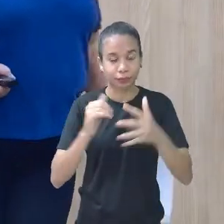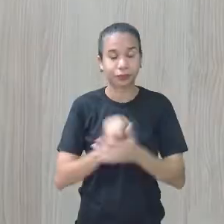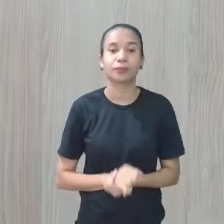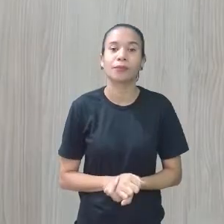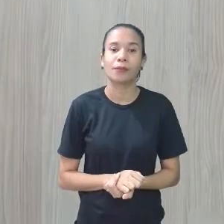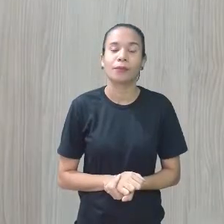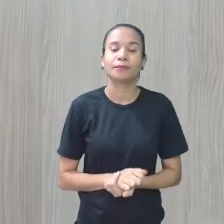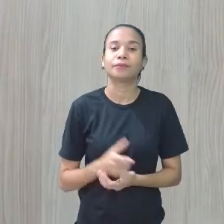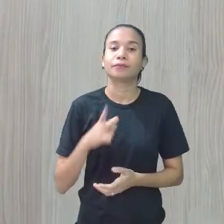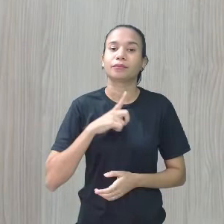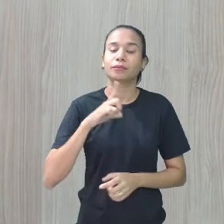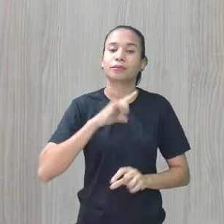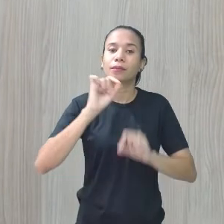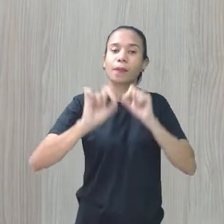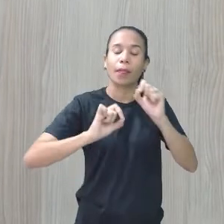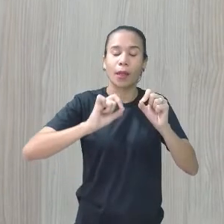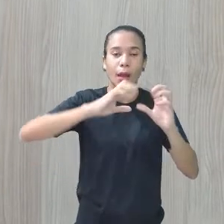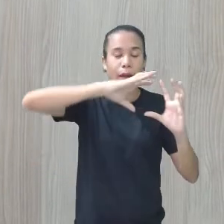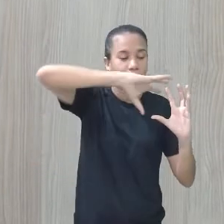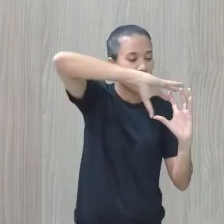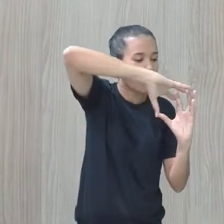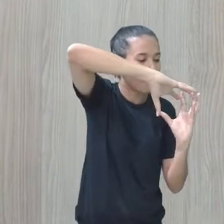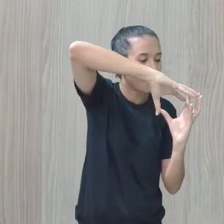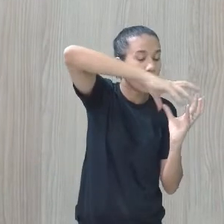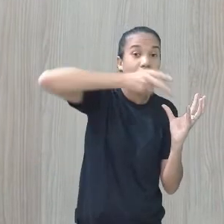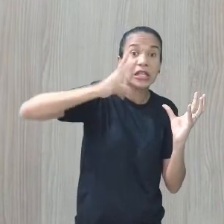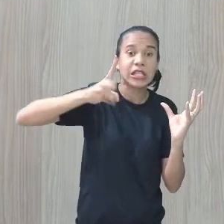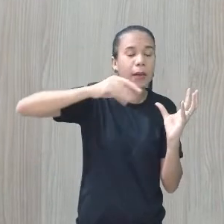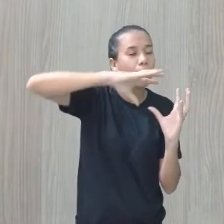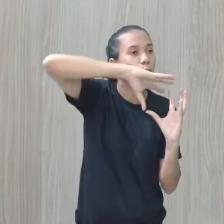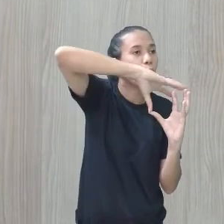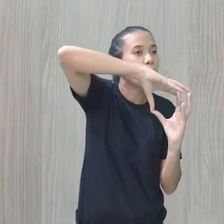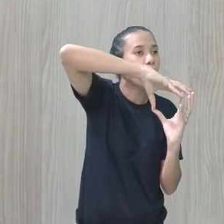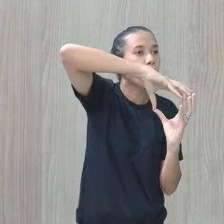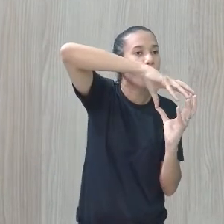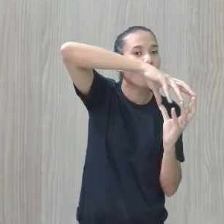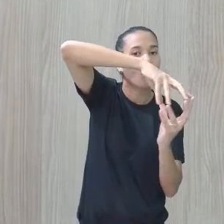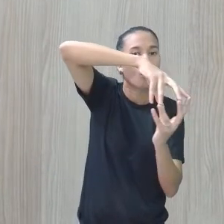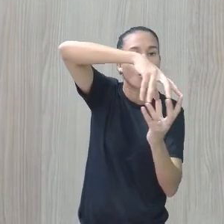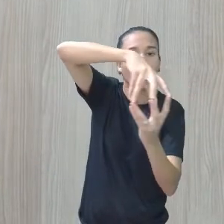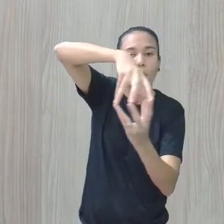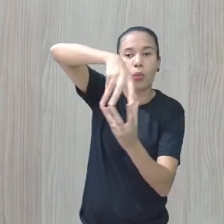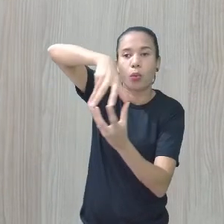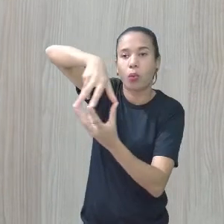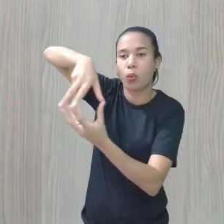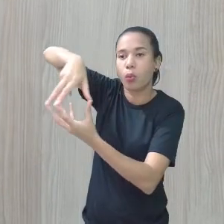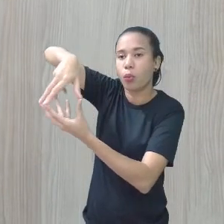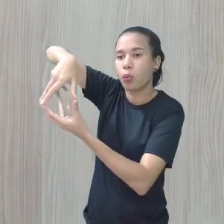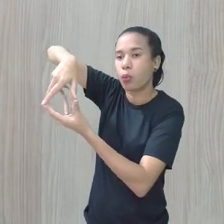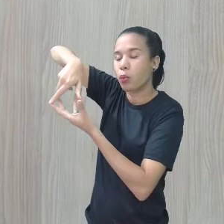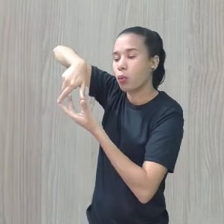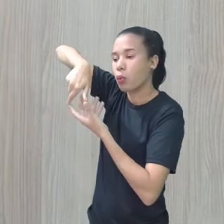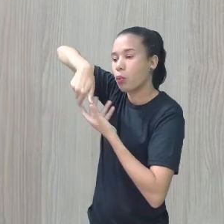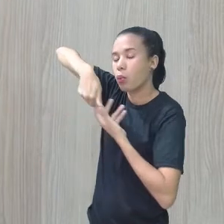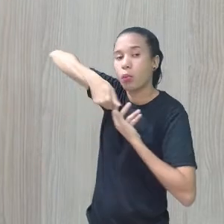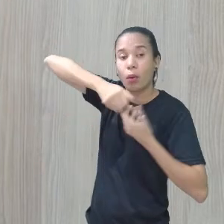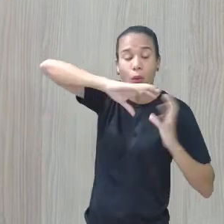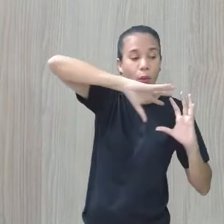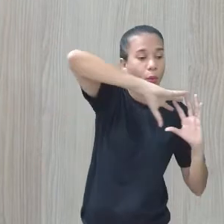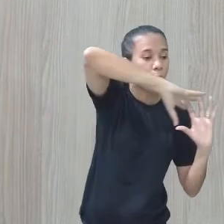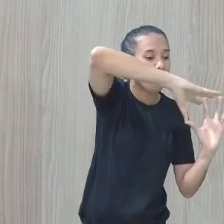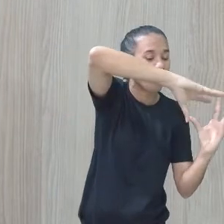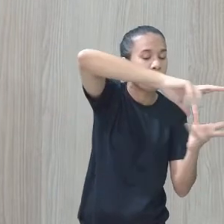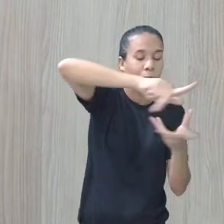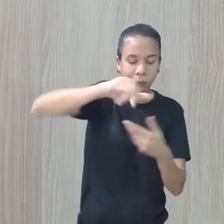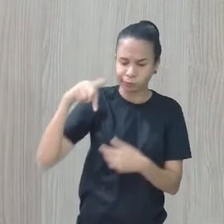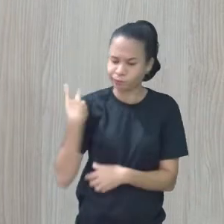movimento. Porque, assim, a Terra ela está em constante movimento, né, professora? E esse movimento quase nós